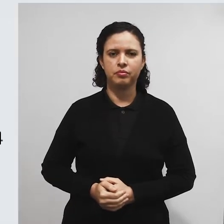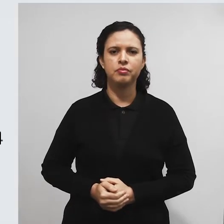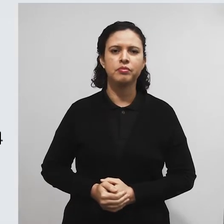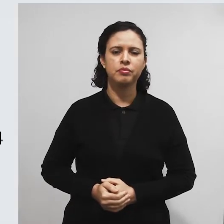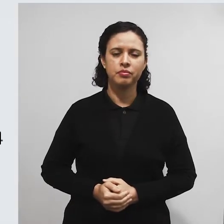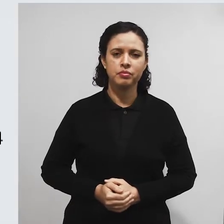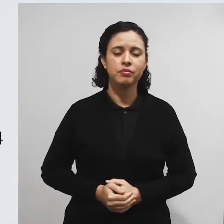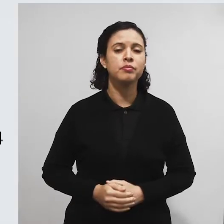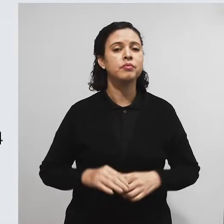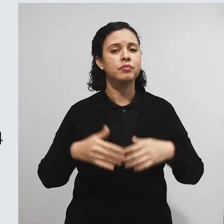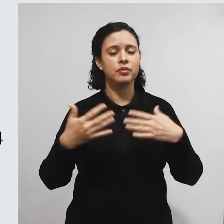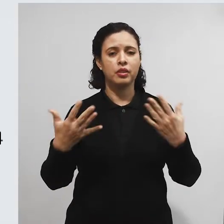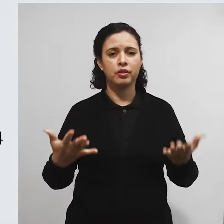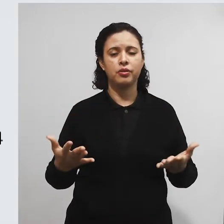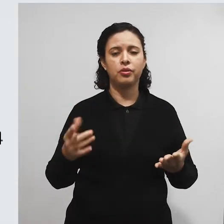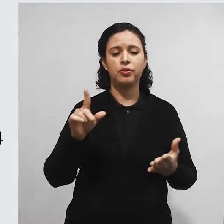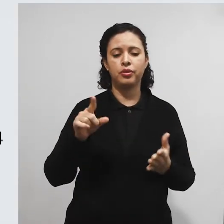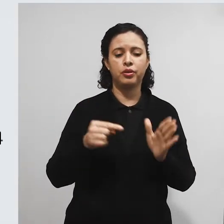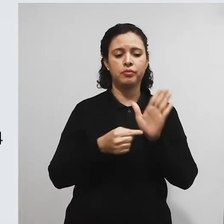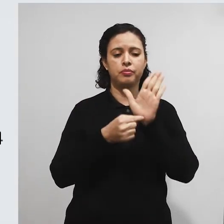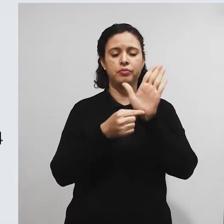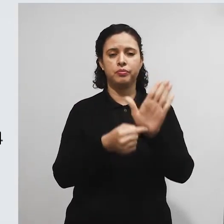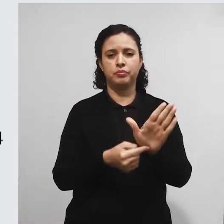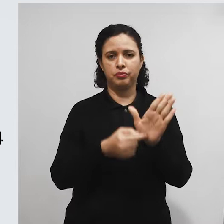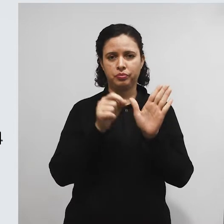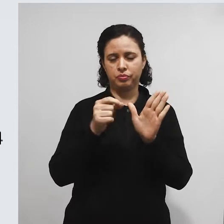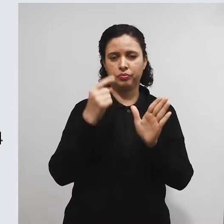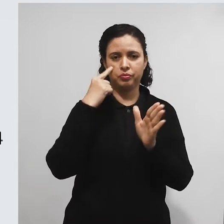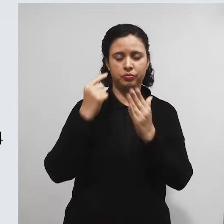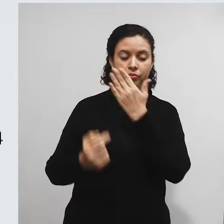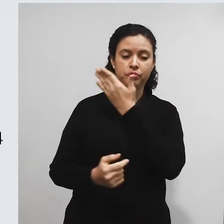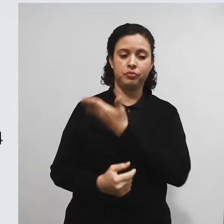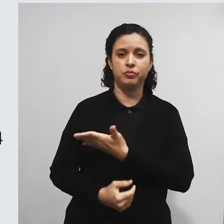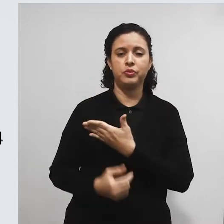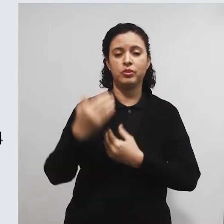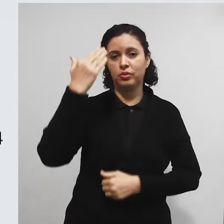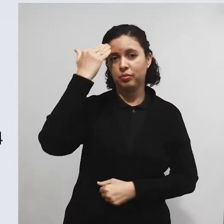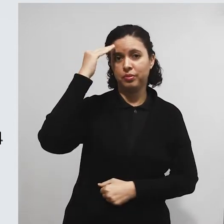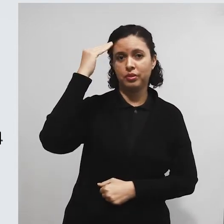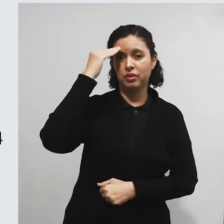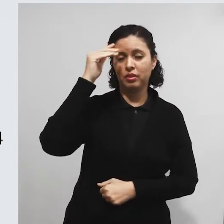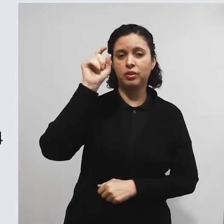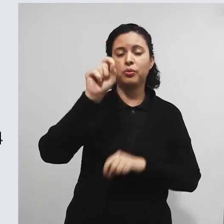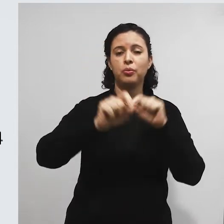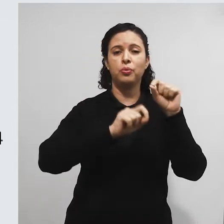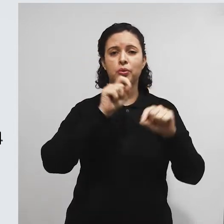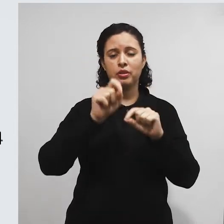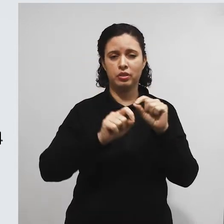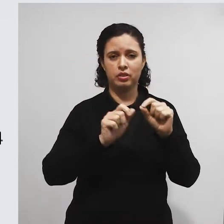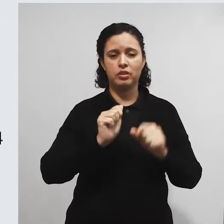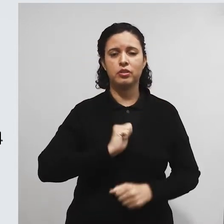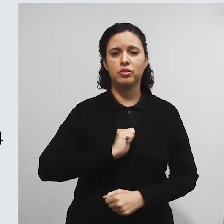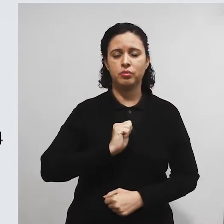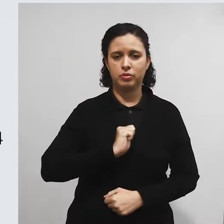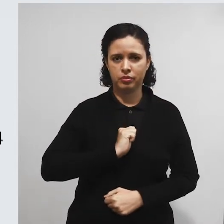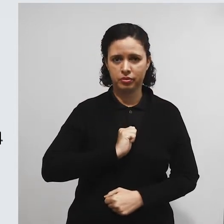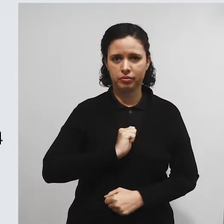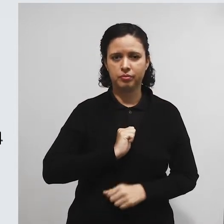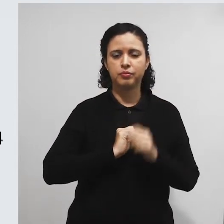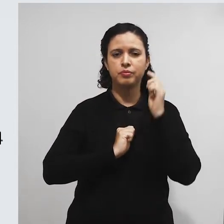Muito bem, então nós vamos, a partir desse ponto, tentar fazer o entendimento sobre o que é